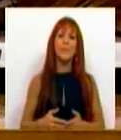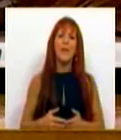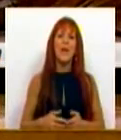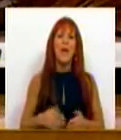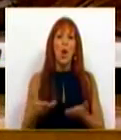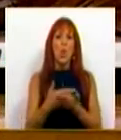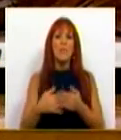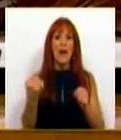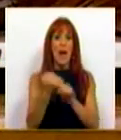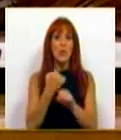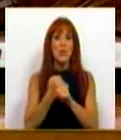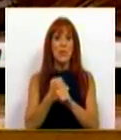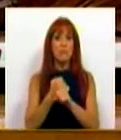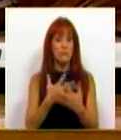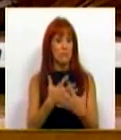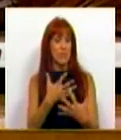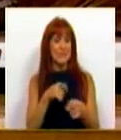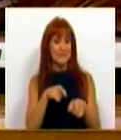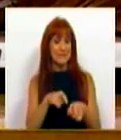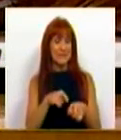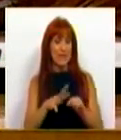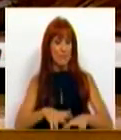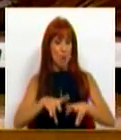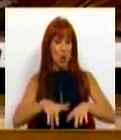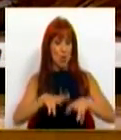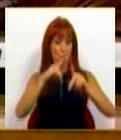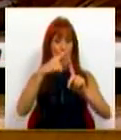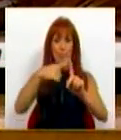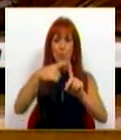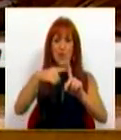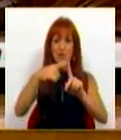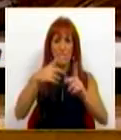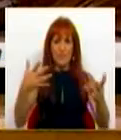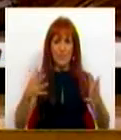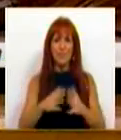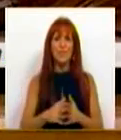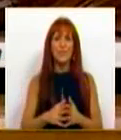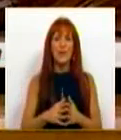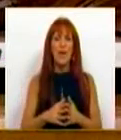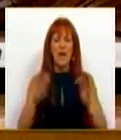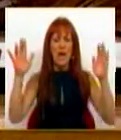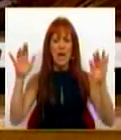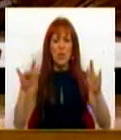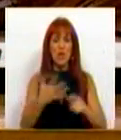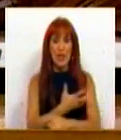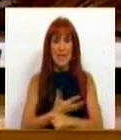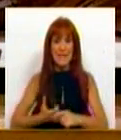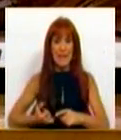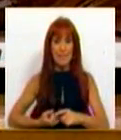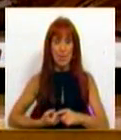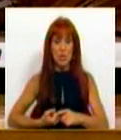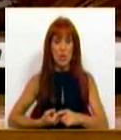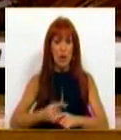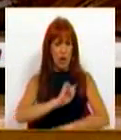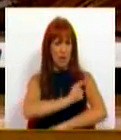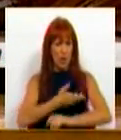O mercado de trabalho destaca-se nesta evolução positiva. Uma redução do desemprego